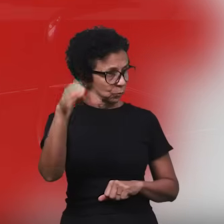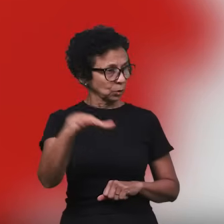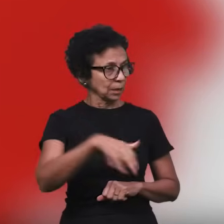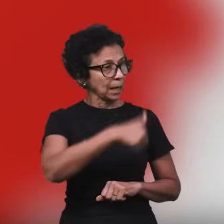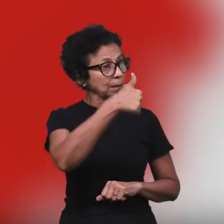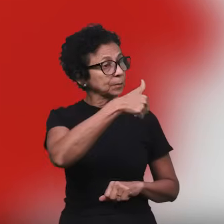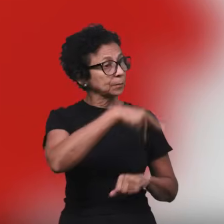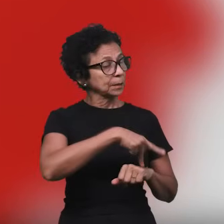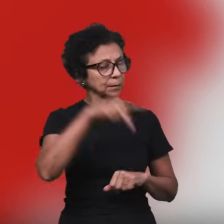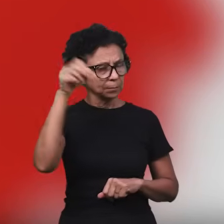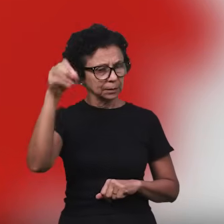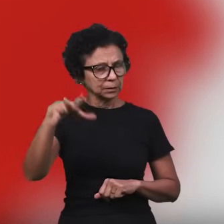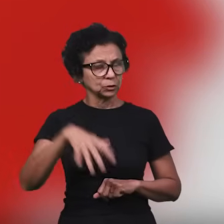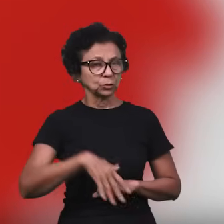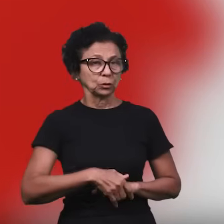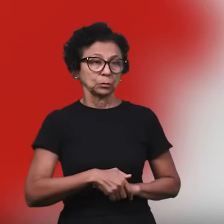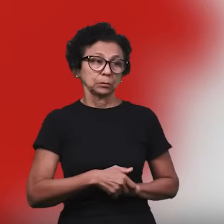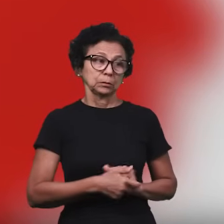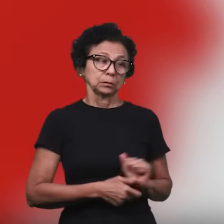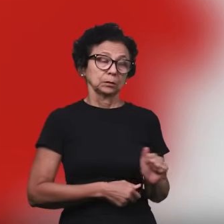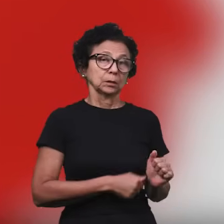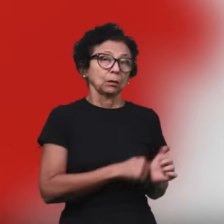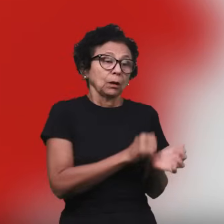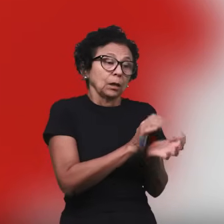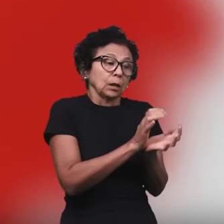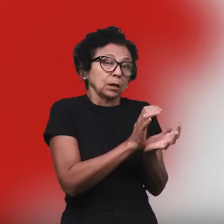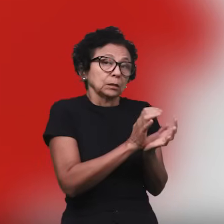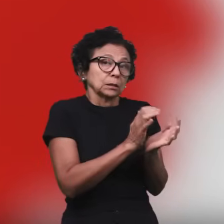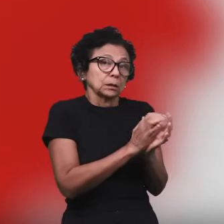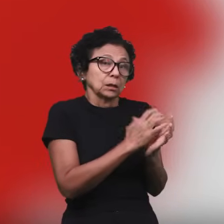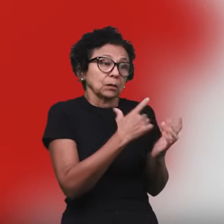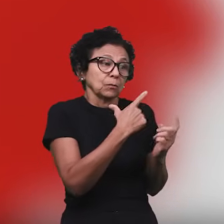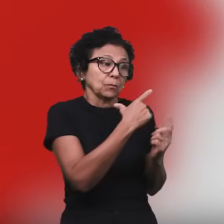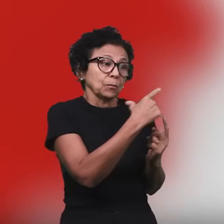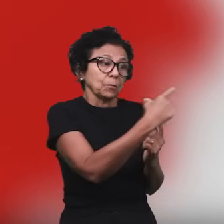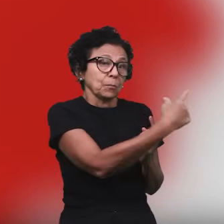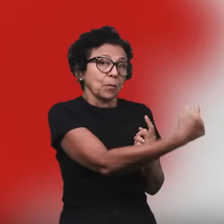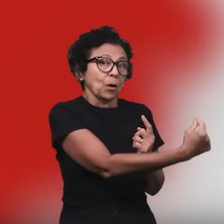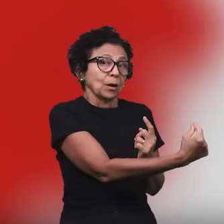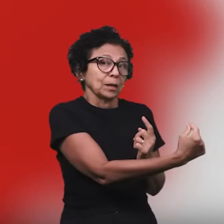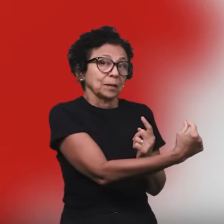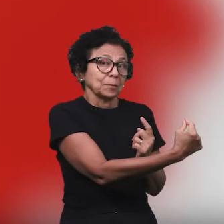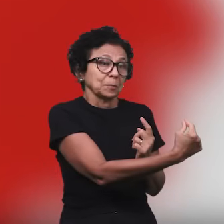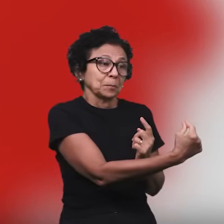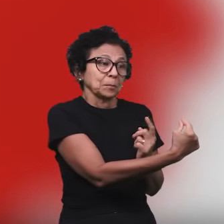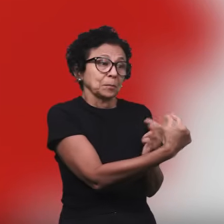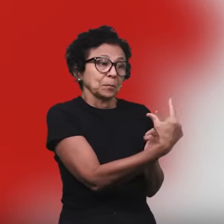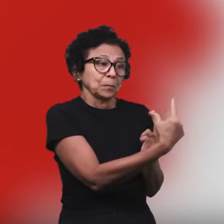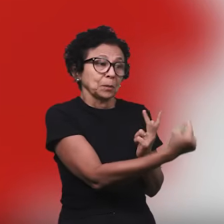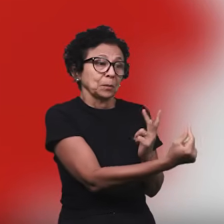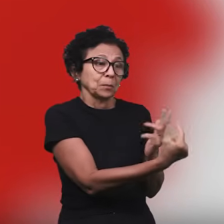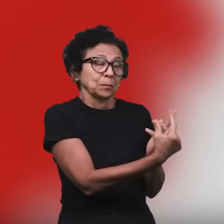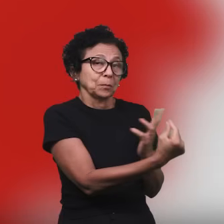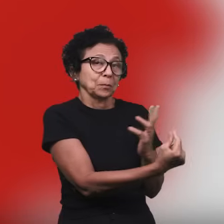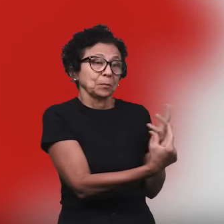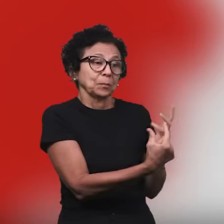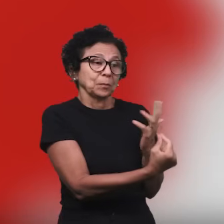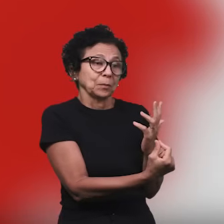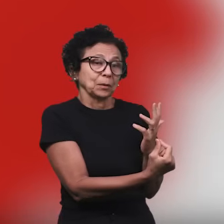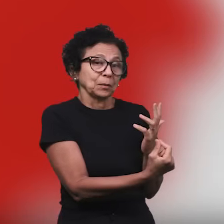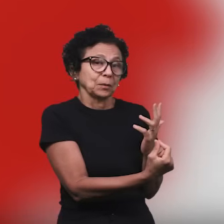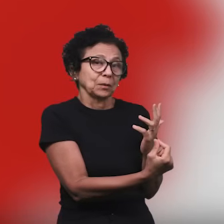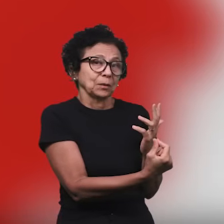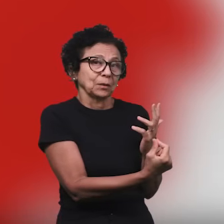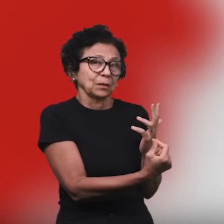primeiro, talvez tinha mais erros acumulados que os mais novos, mas foram sair. Chegou o momento um